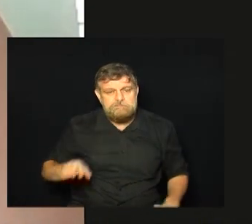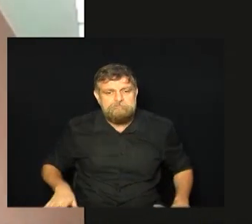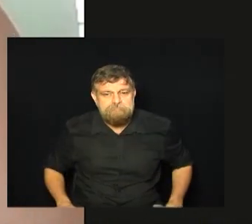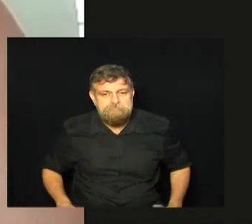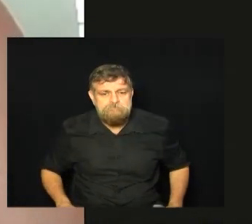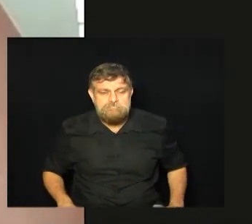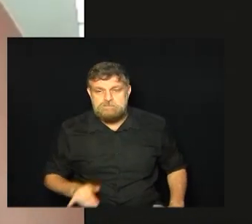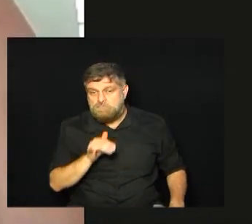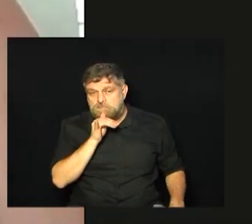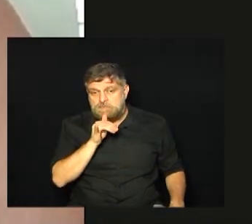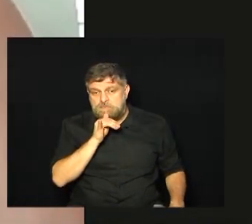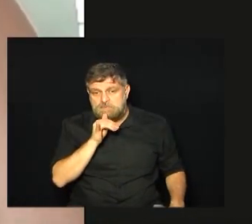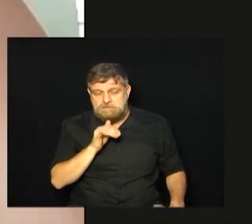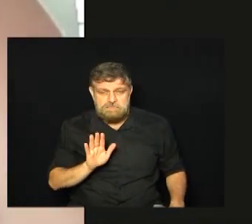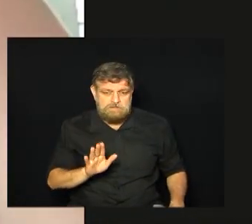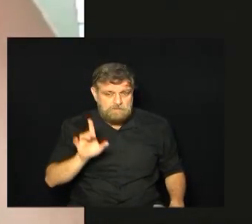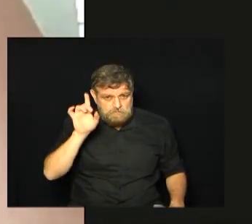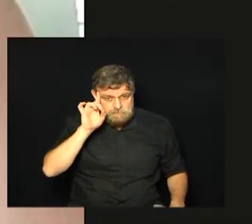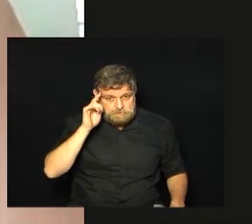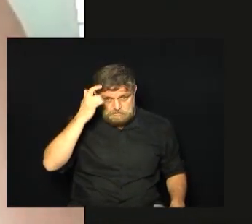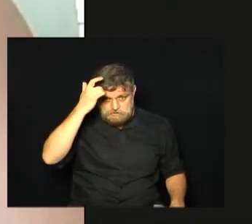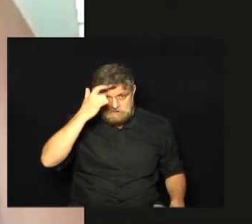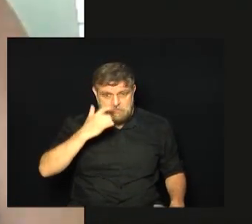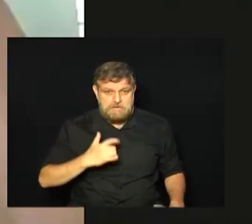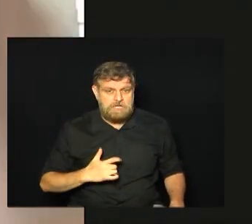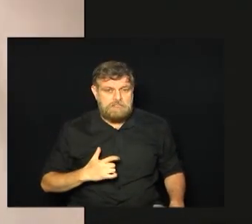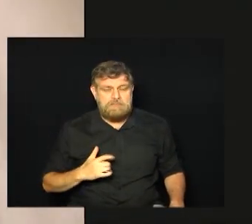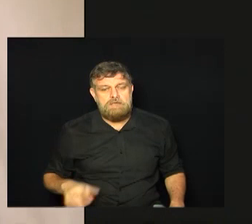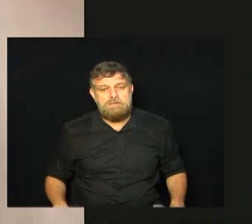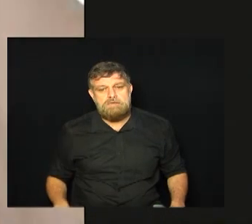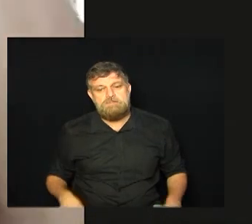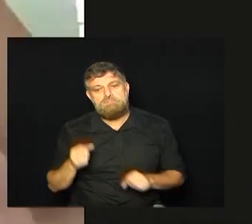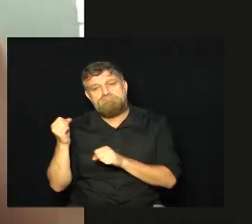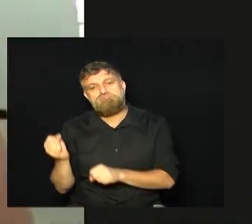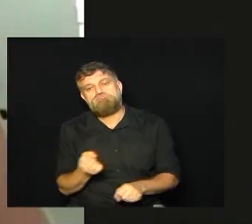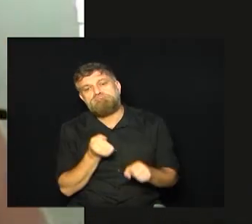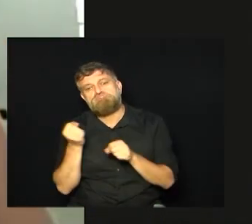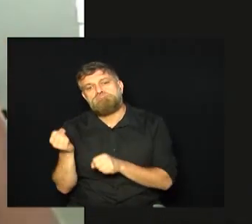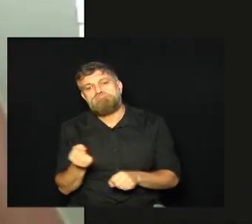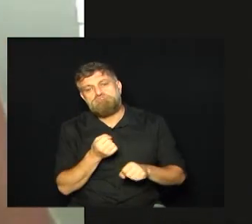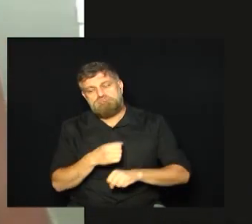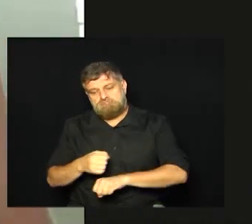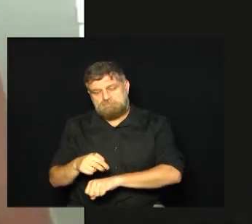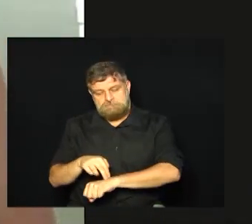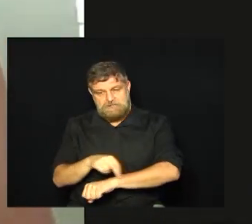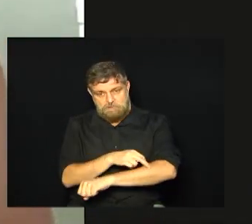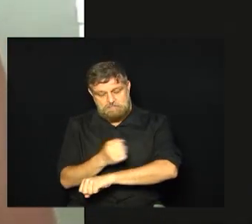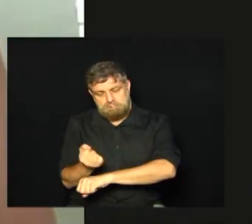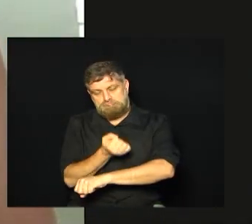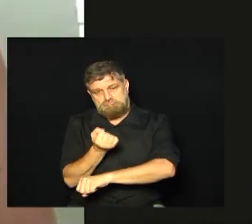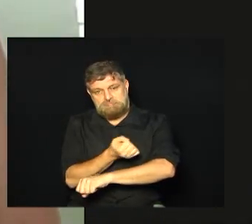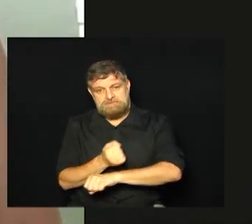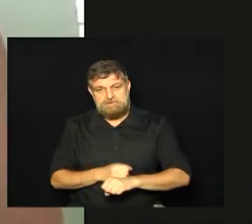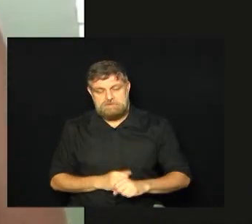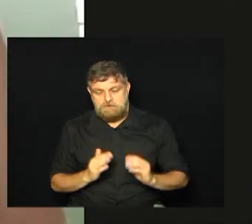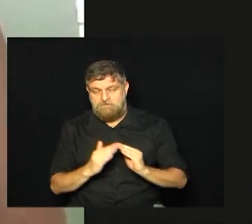Por exemplo, outro dia eu estava varrendo a calçada e os vizinhos são um